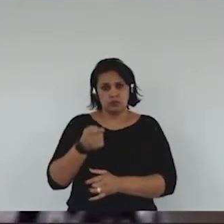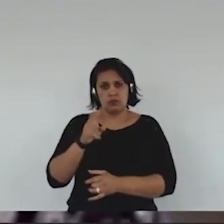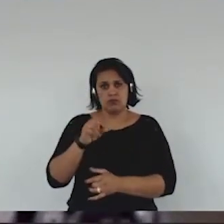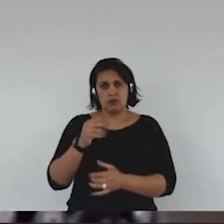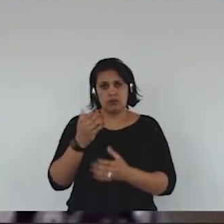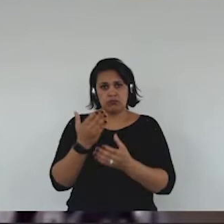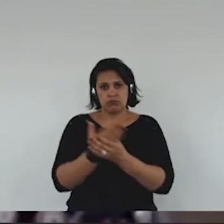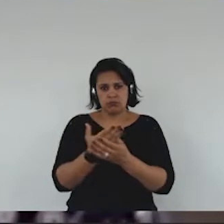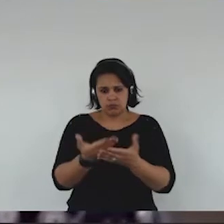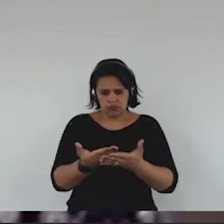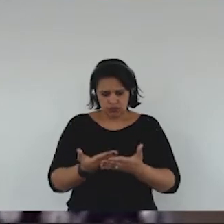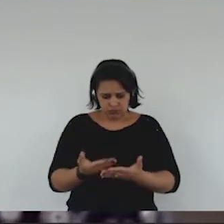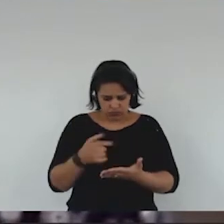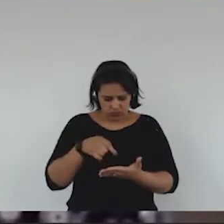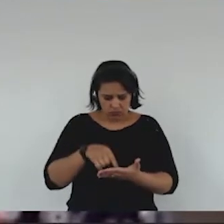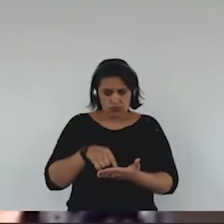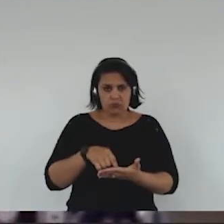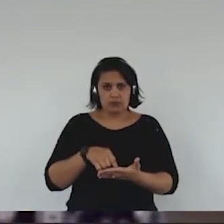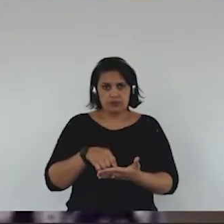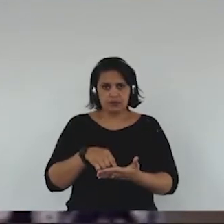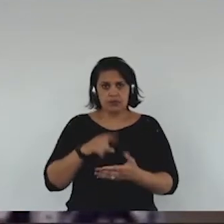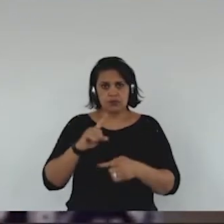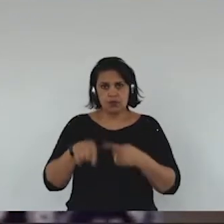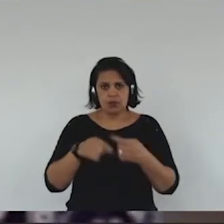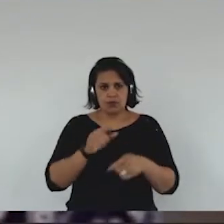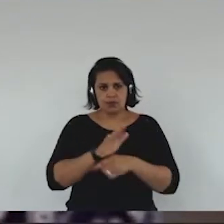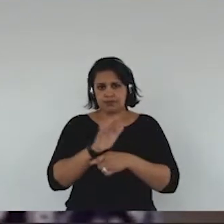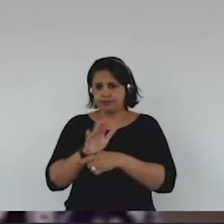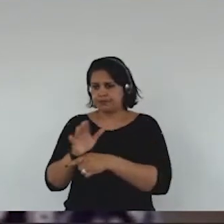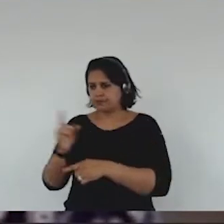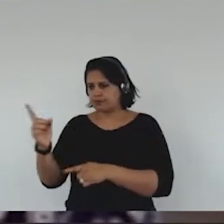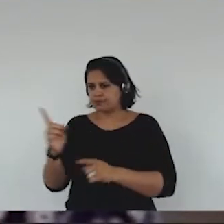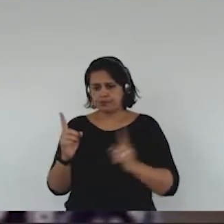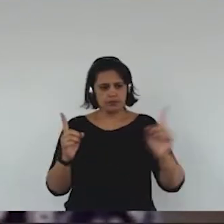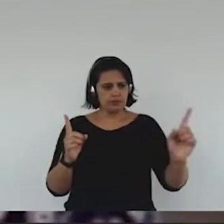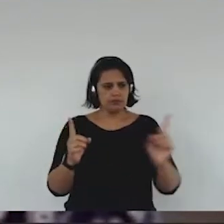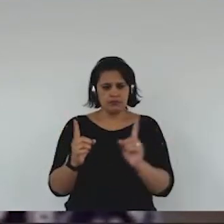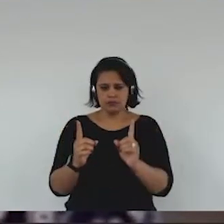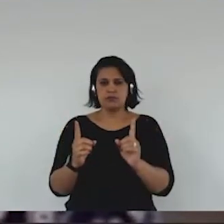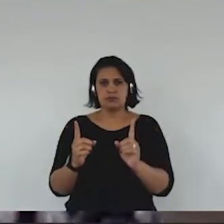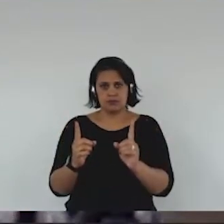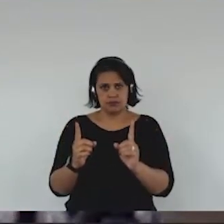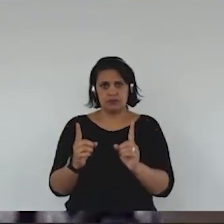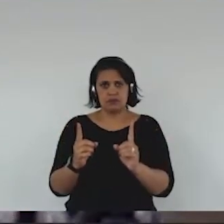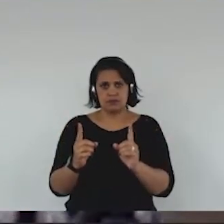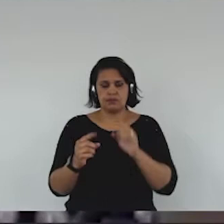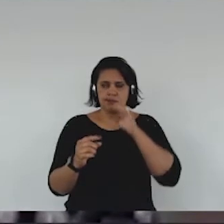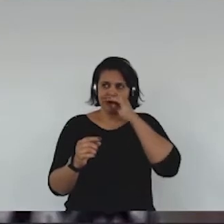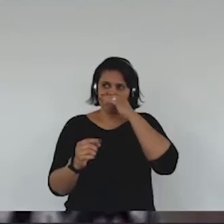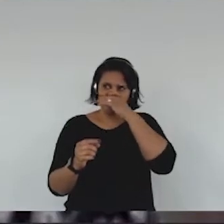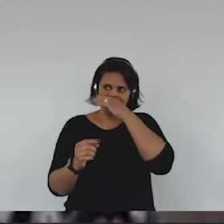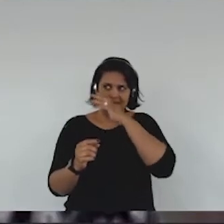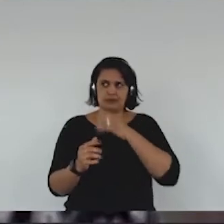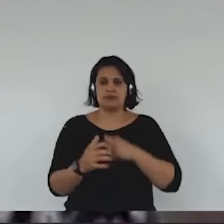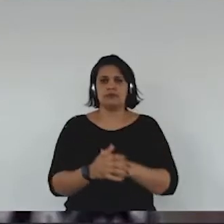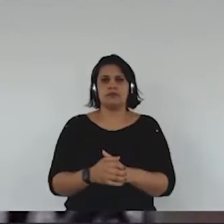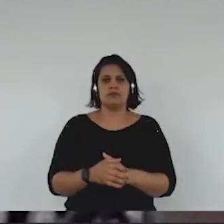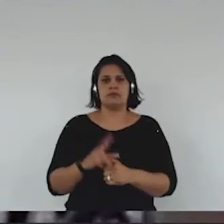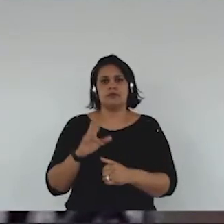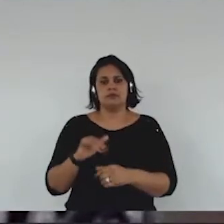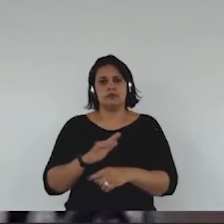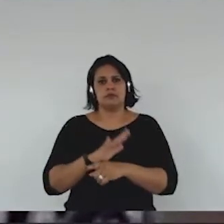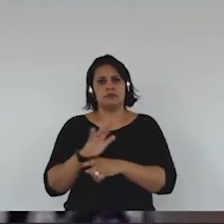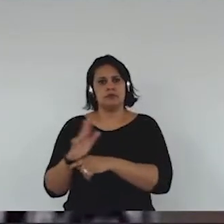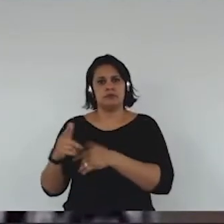do requerimento de arbitragem, até ajudar as partes à constituição do tribunal arbitral. Ela vai ter um